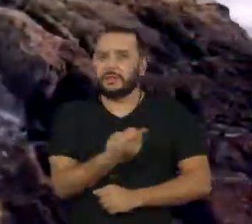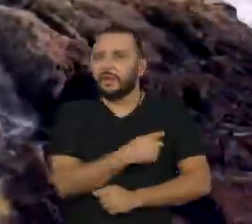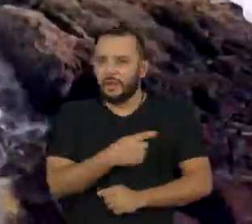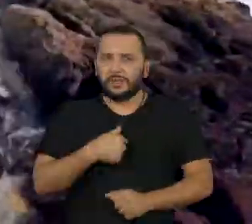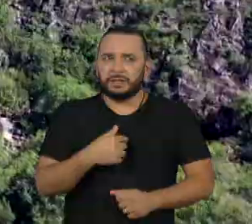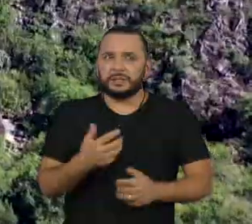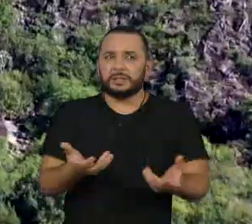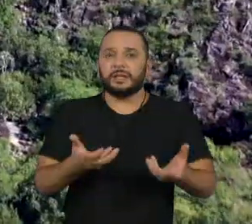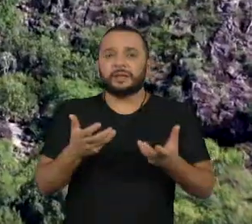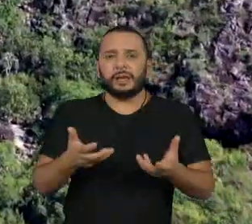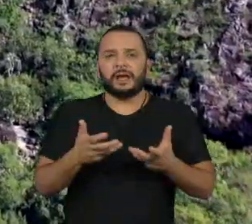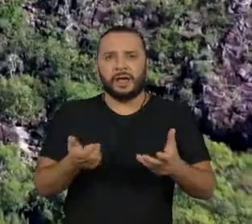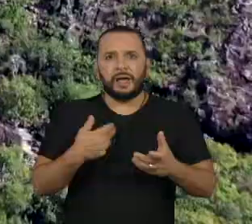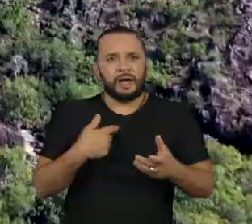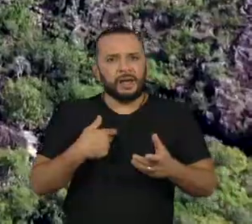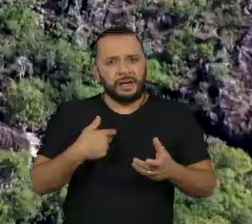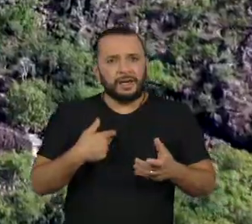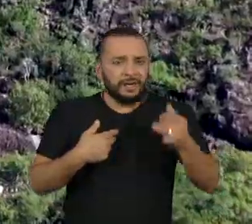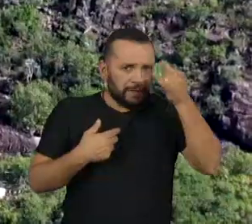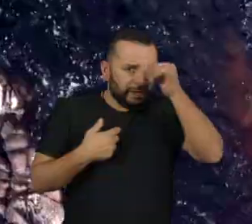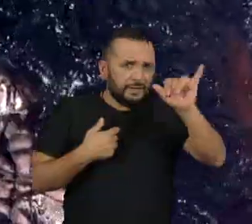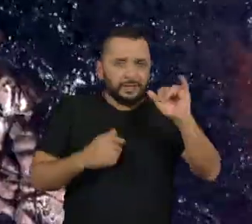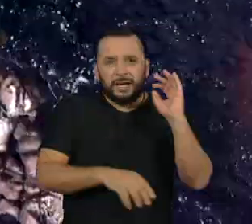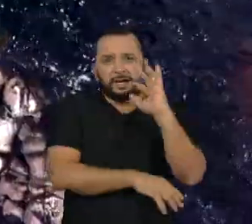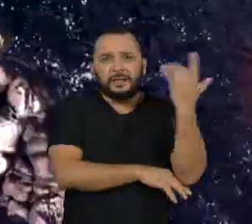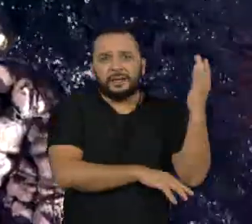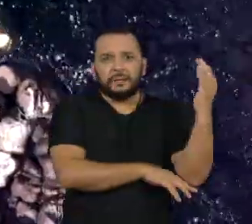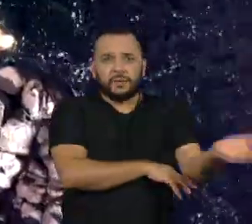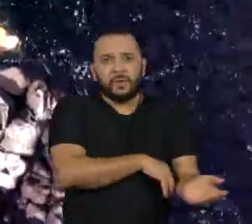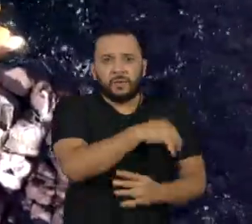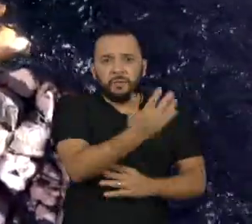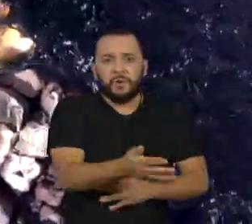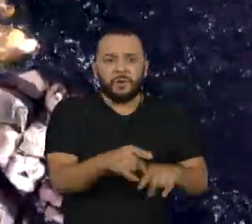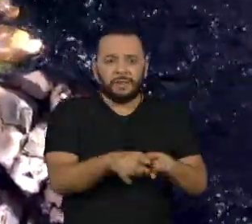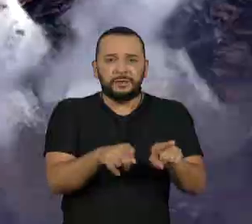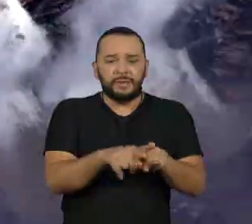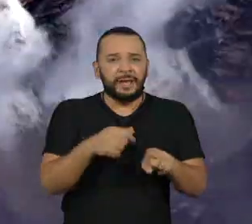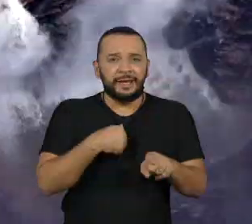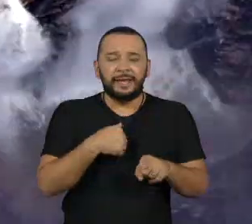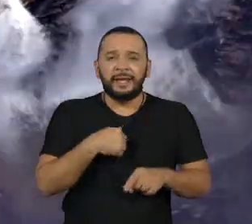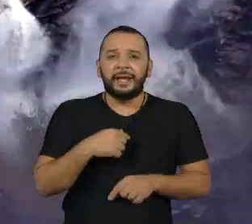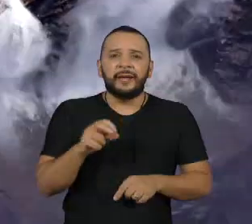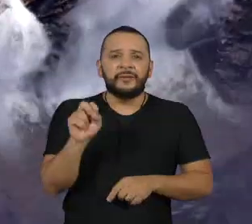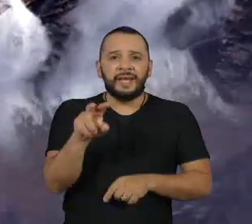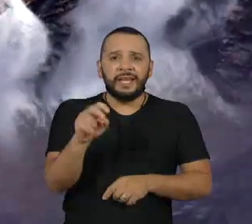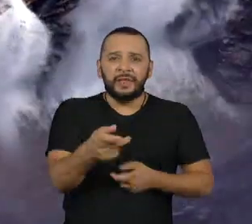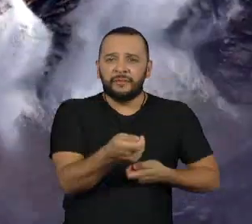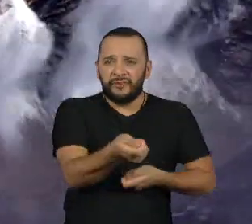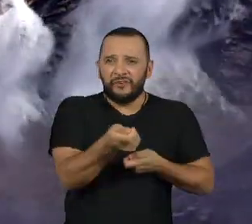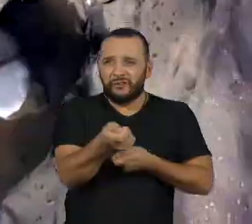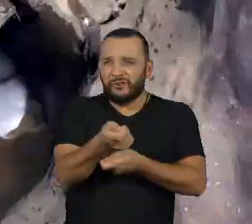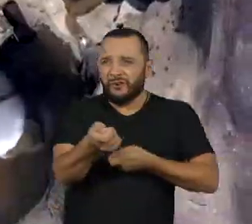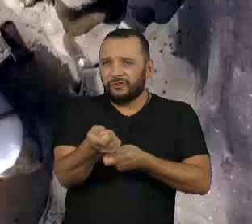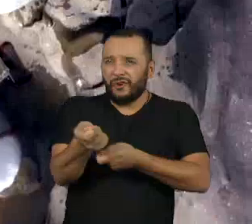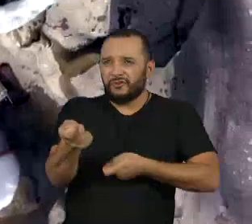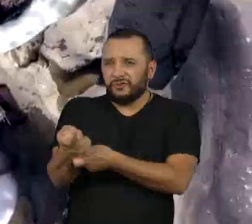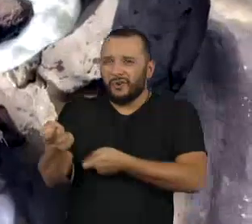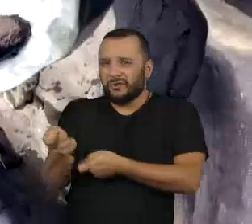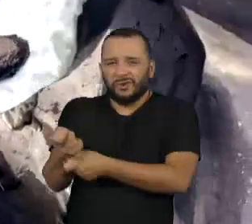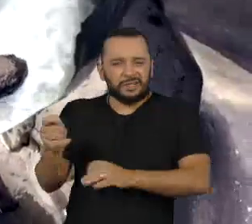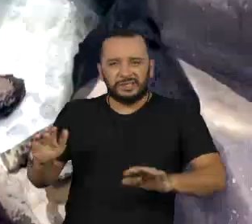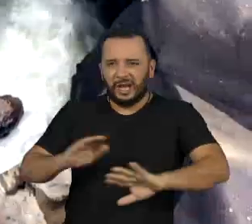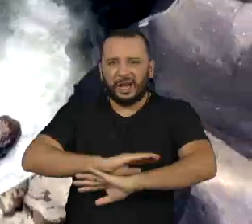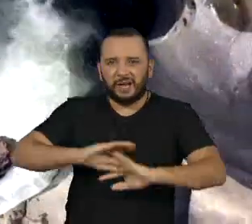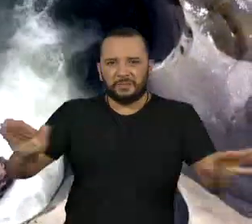combate a esse desmatamento, contra esse veneno. Mudou muito a situação climática